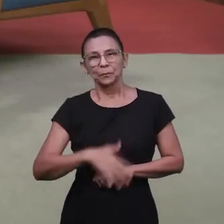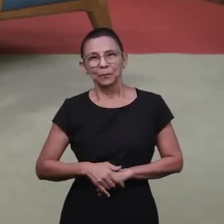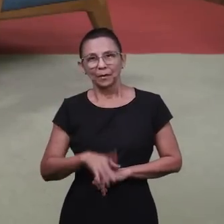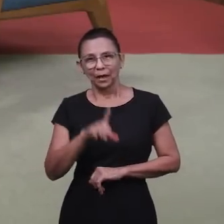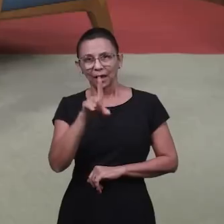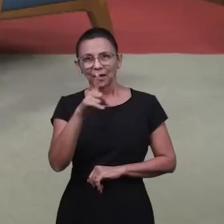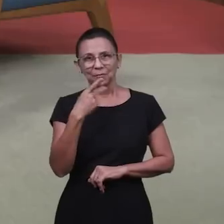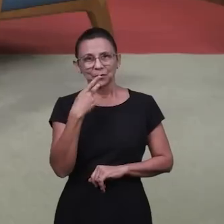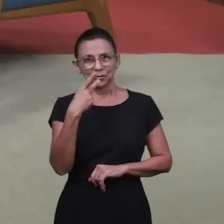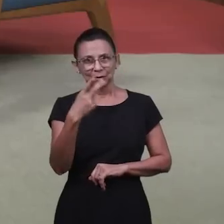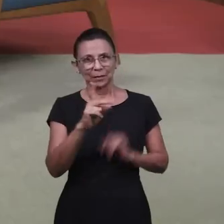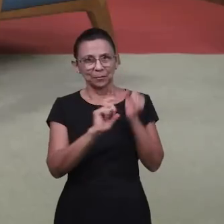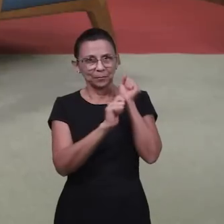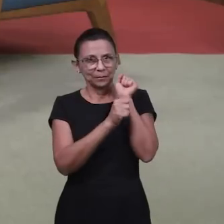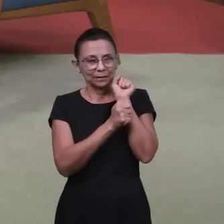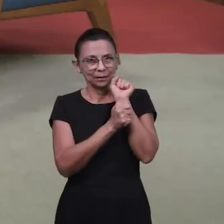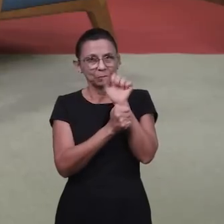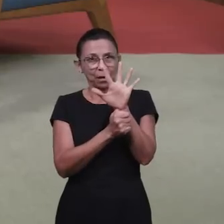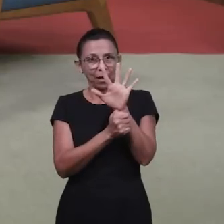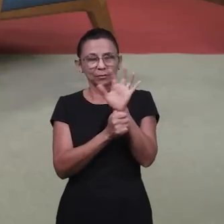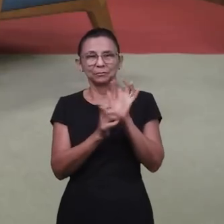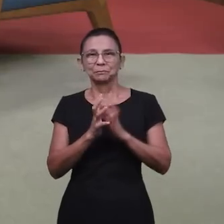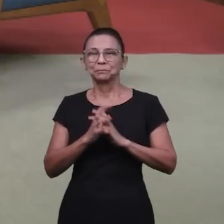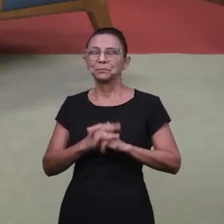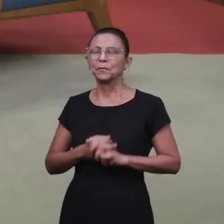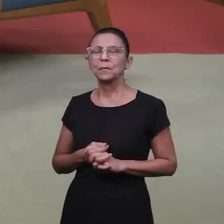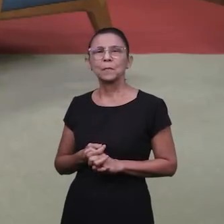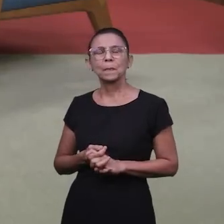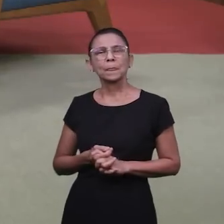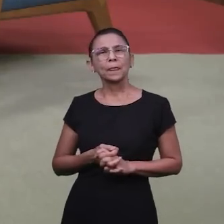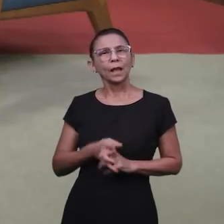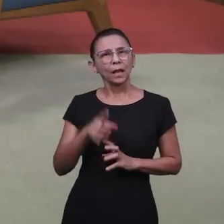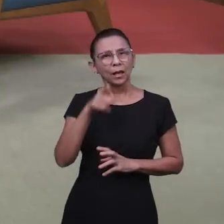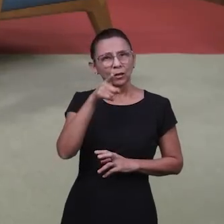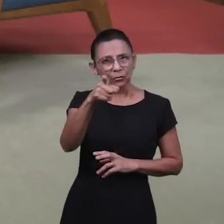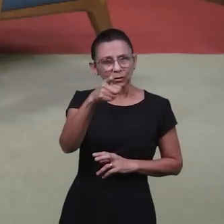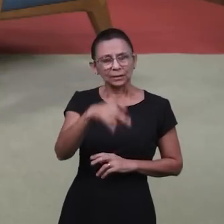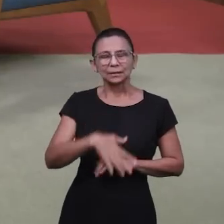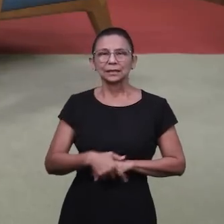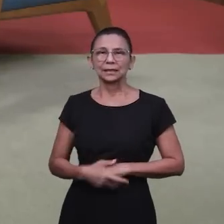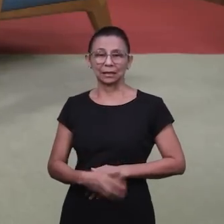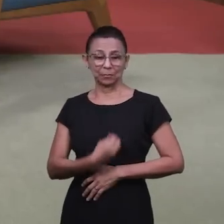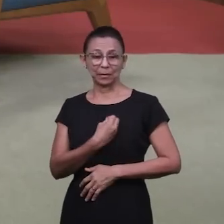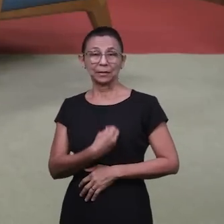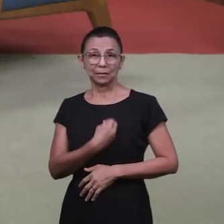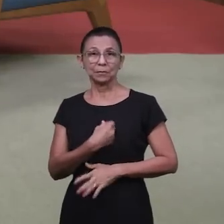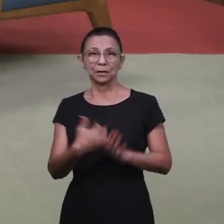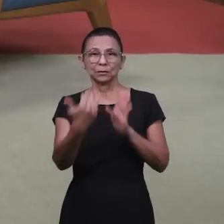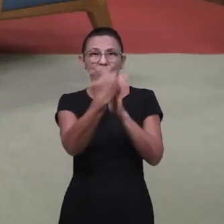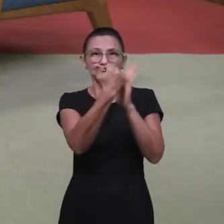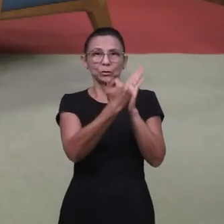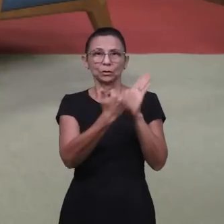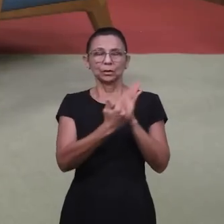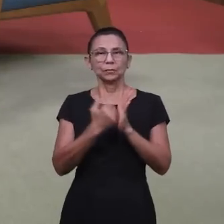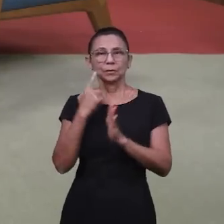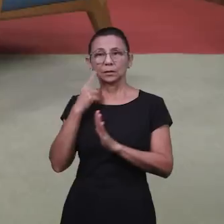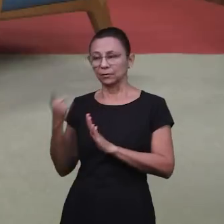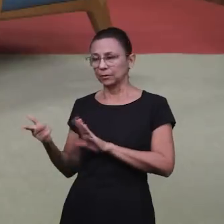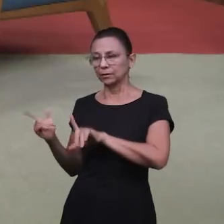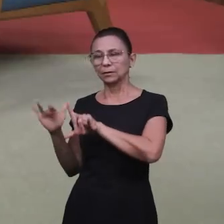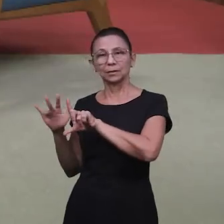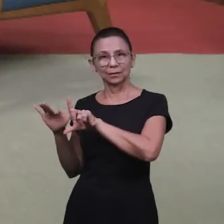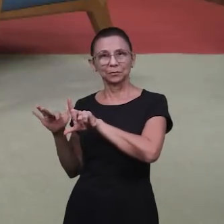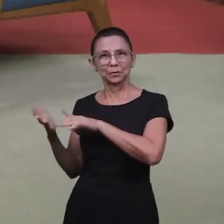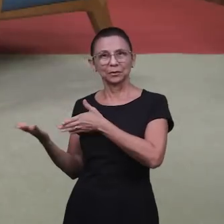faz esse quadro? Eu vou contar um segredo para você. Esse quadro é feito com a sua participação. E você está vendo agora um QR Code